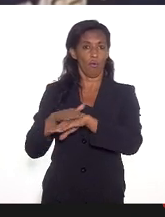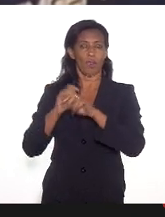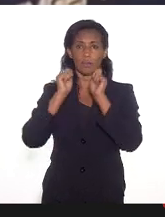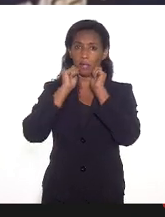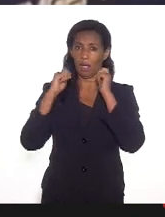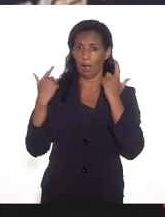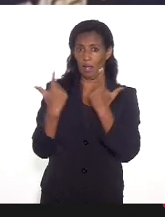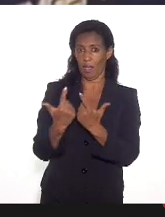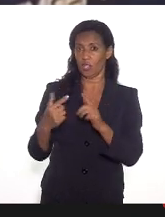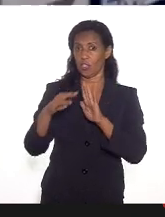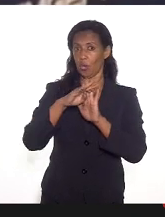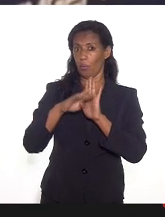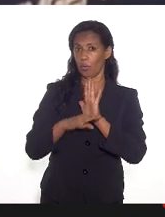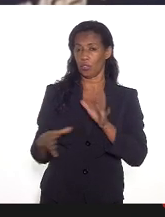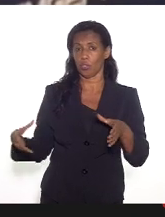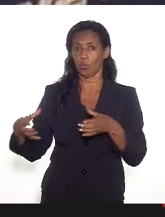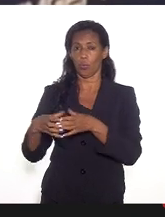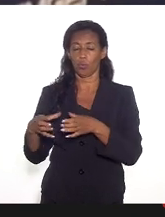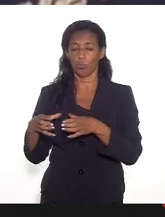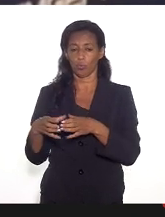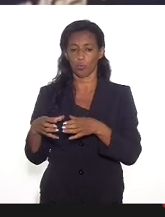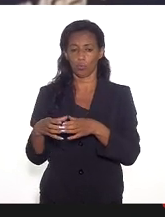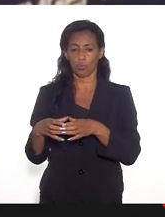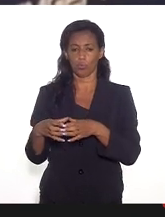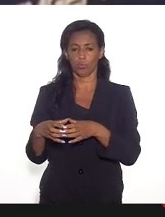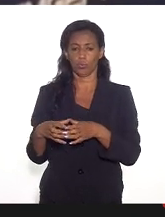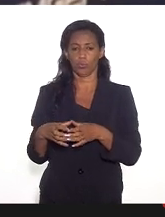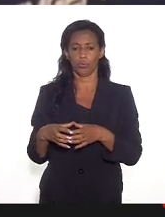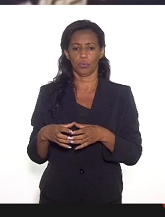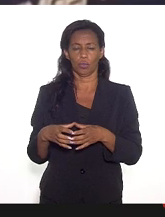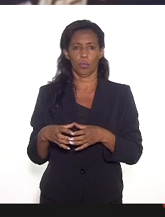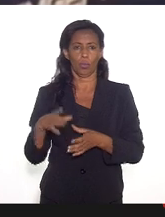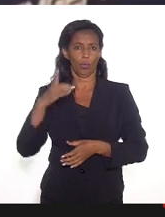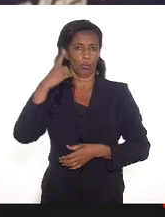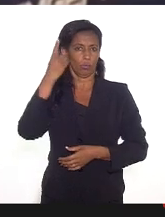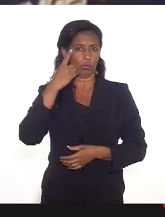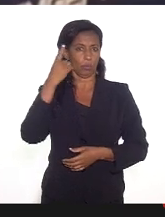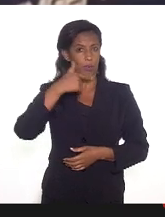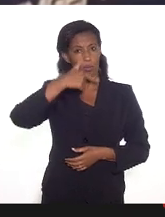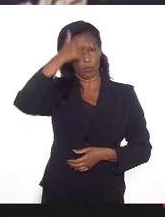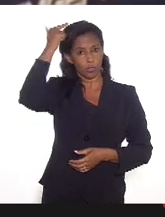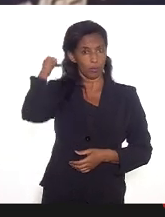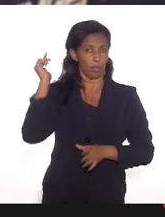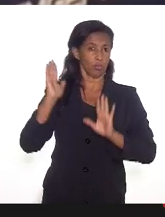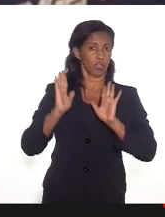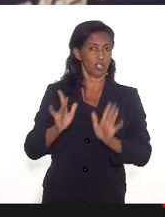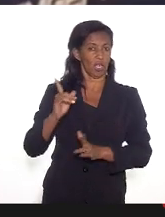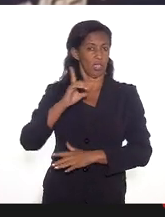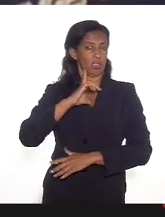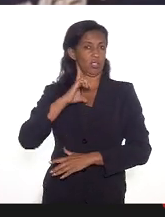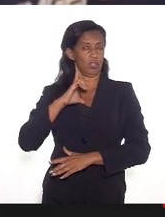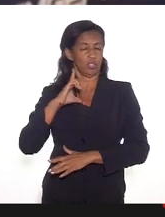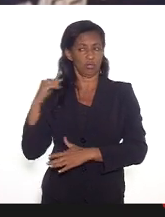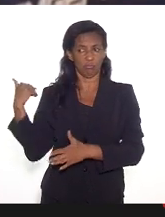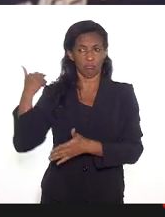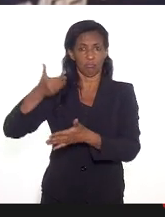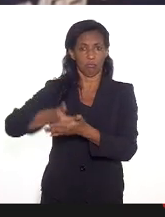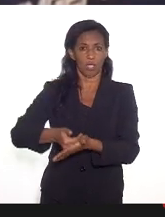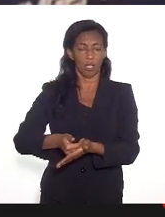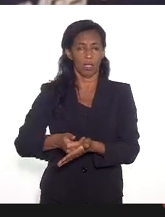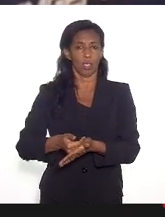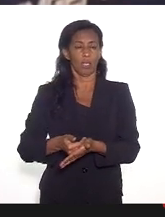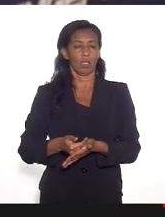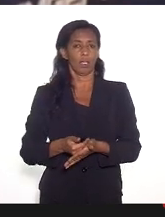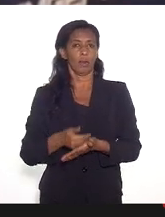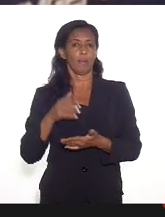LERJ, é um projeto em conjunto com o deputado Luiz Paulo, que já tinha trazido essa demanda